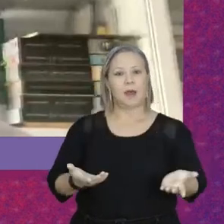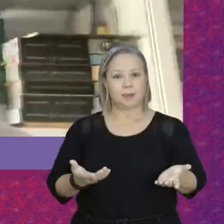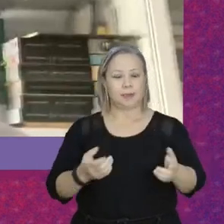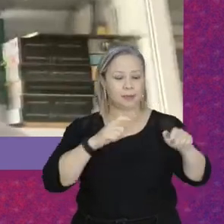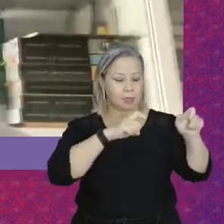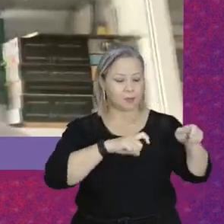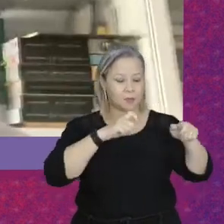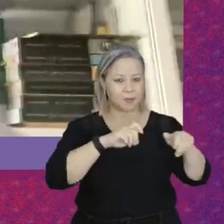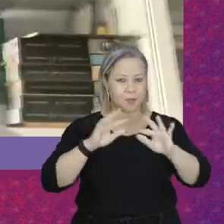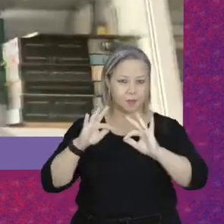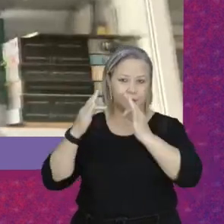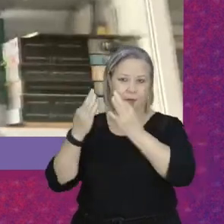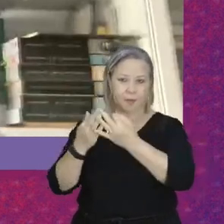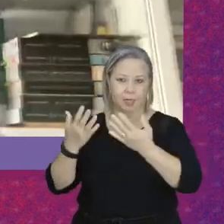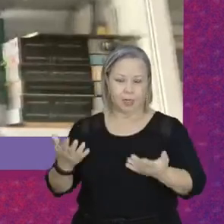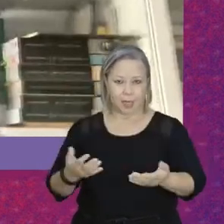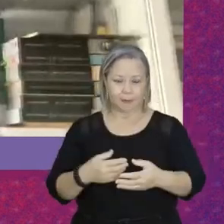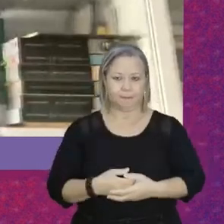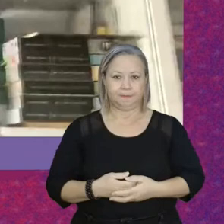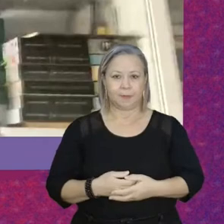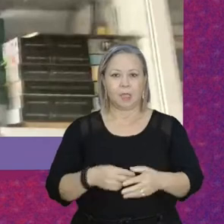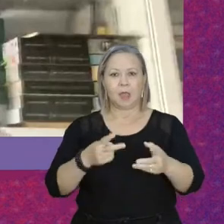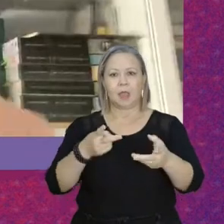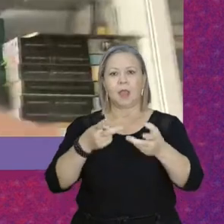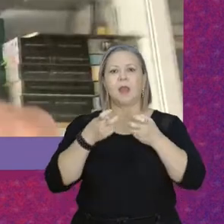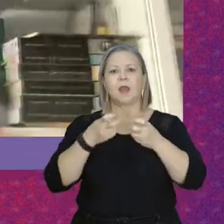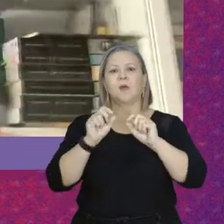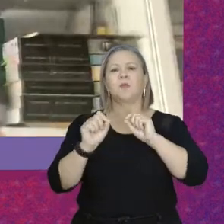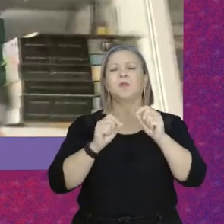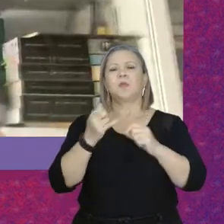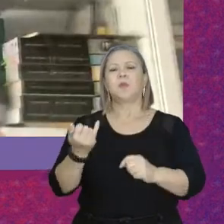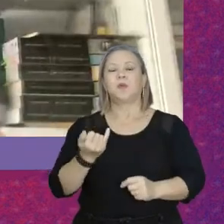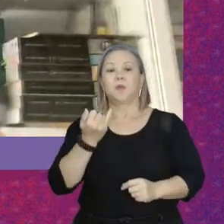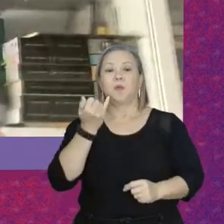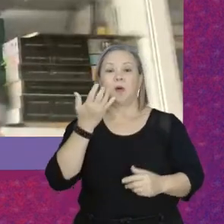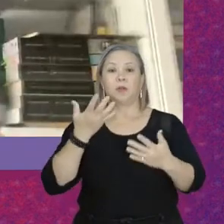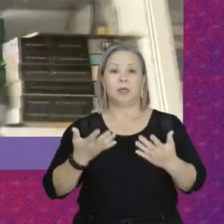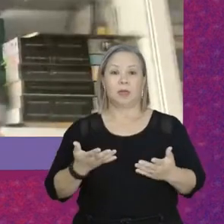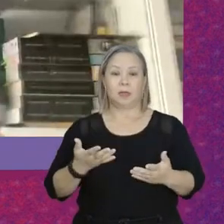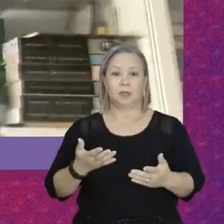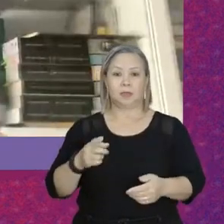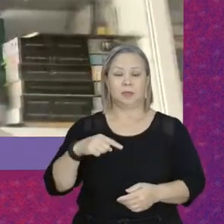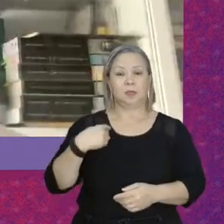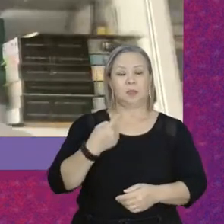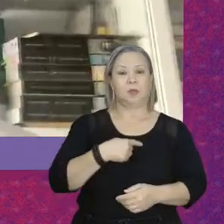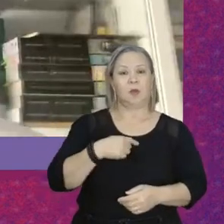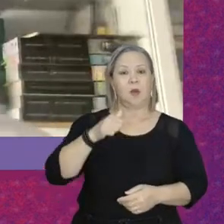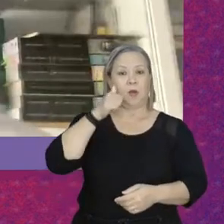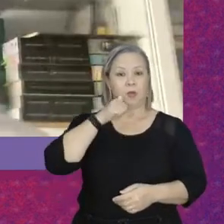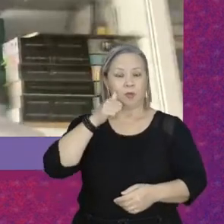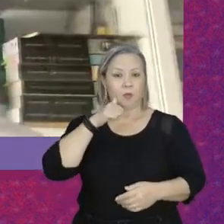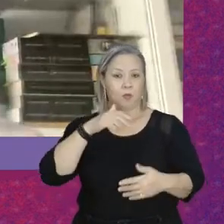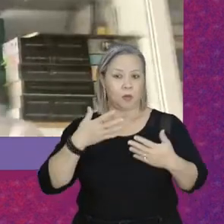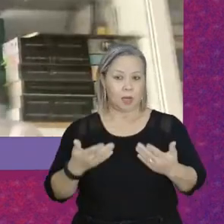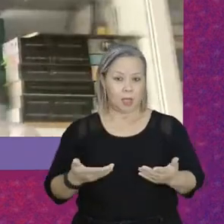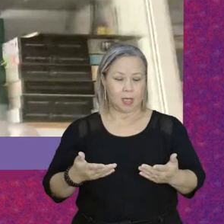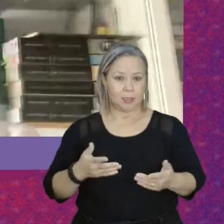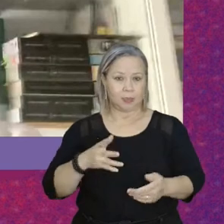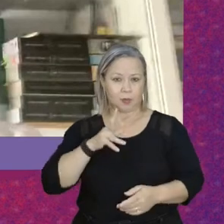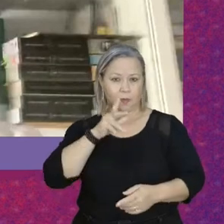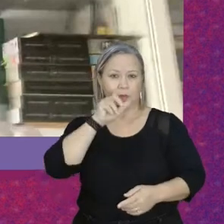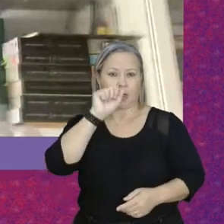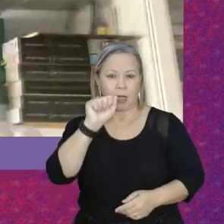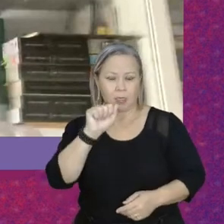familiar. Então, vejam como seria importante se nós pudéssemos fortalecer a